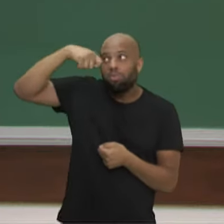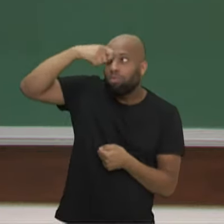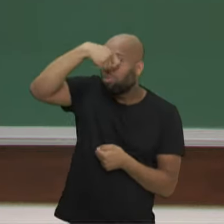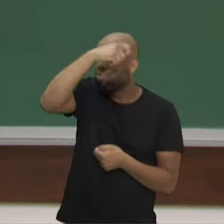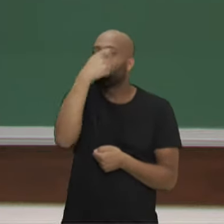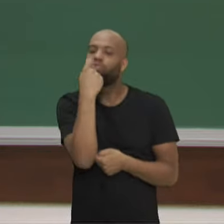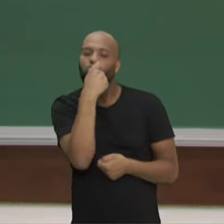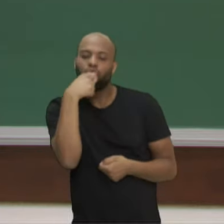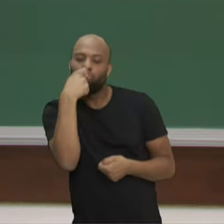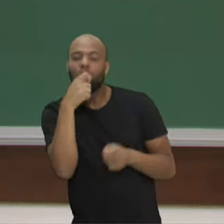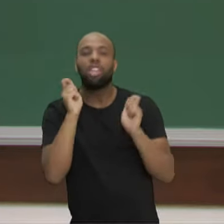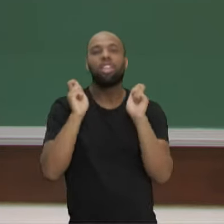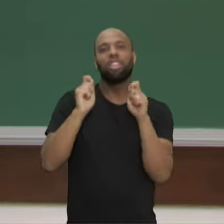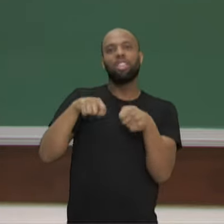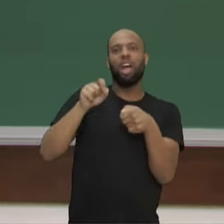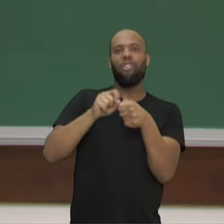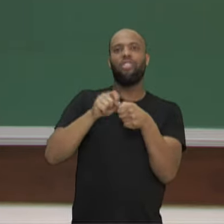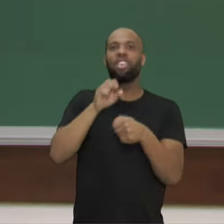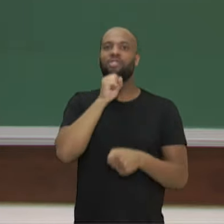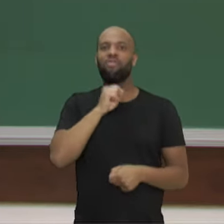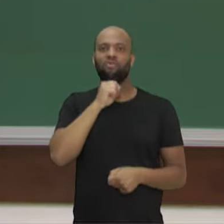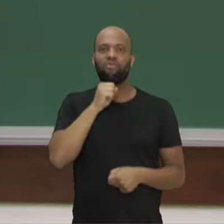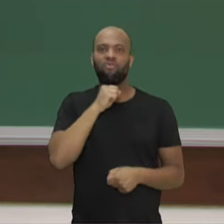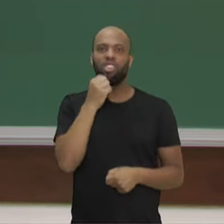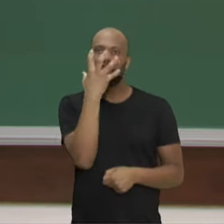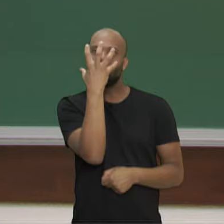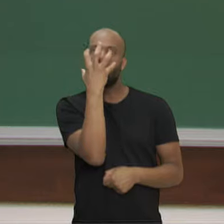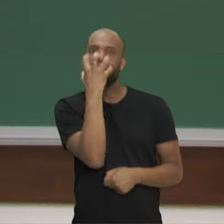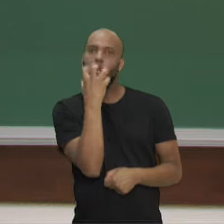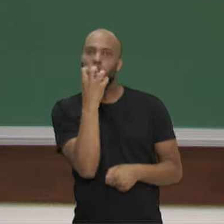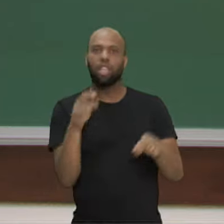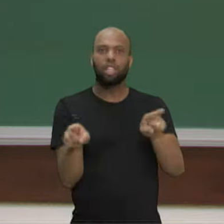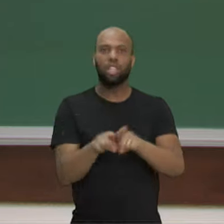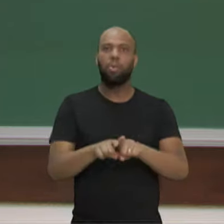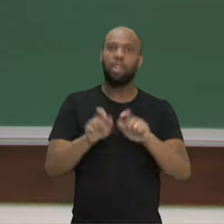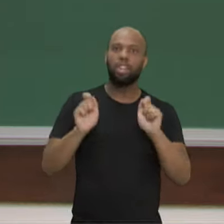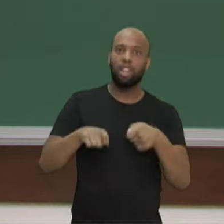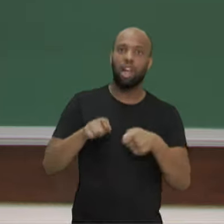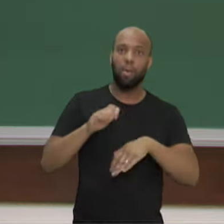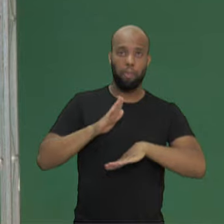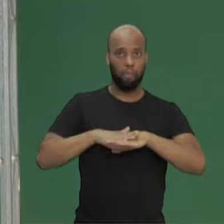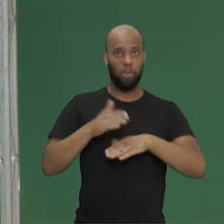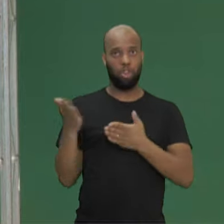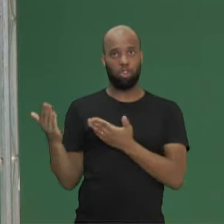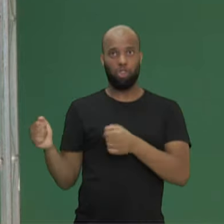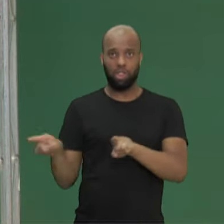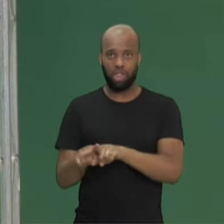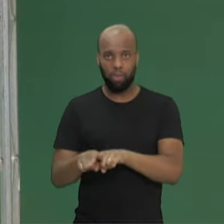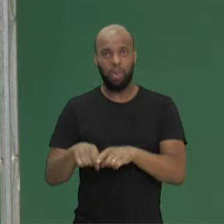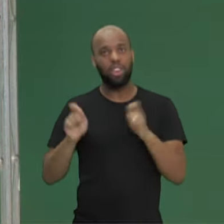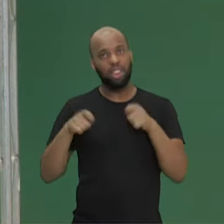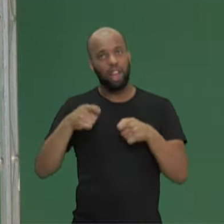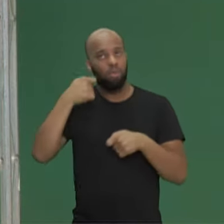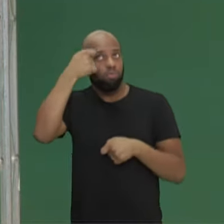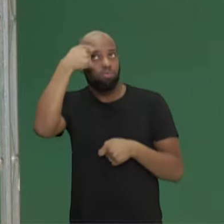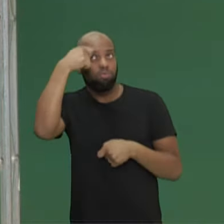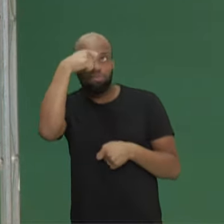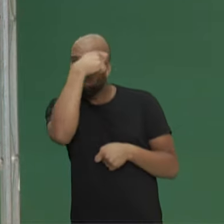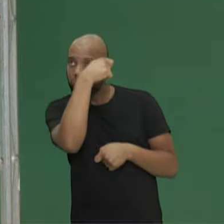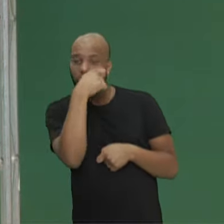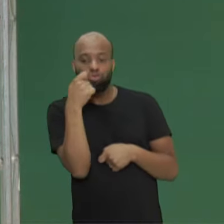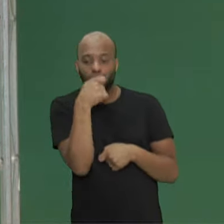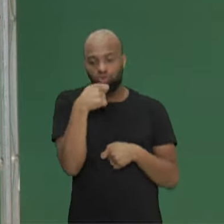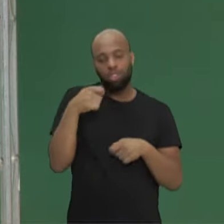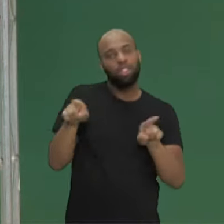e envelhecer, ou fazer ao contrário, rejuvenescer, deixar mais jovem, né? Então, a maquiagem pode criar